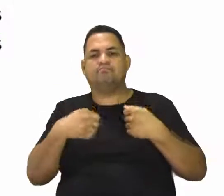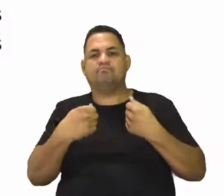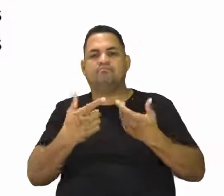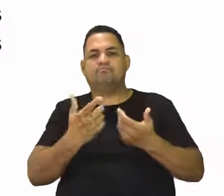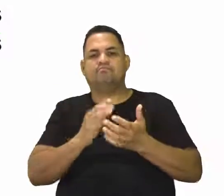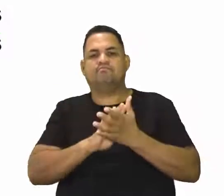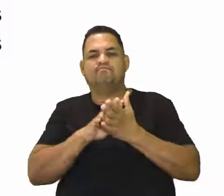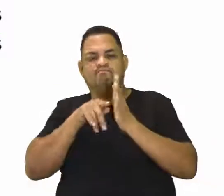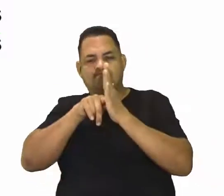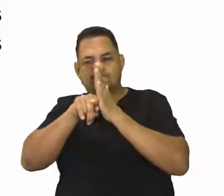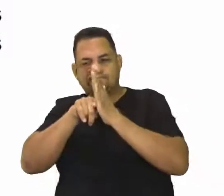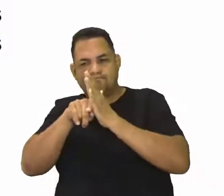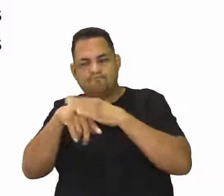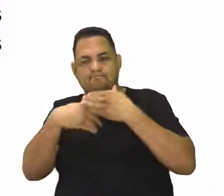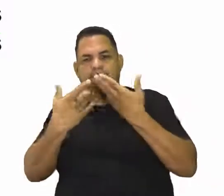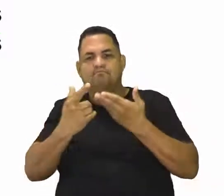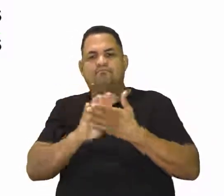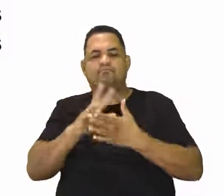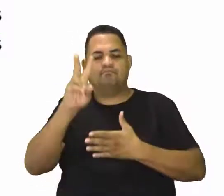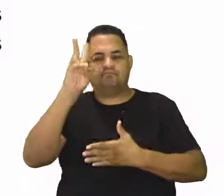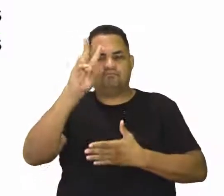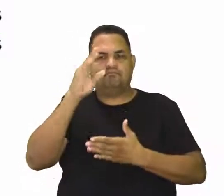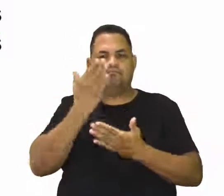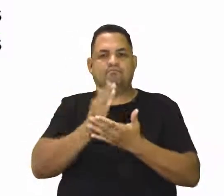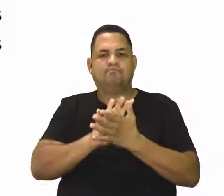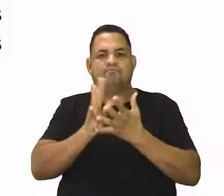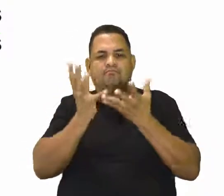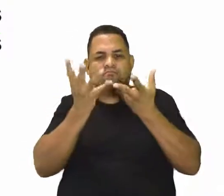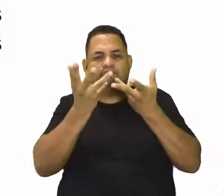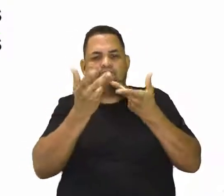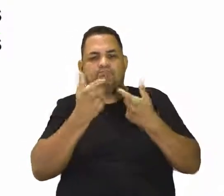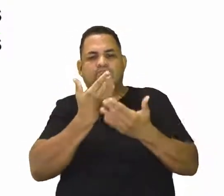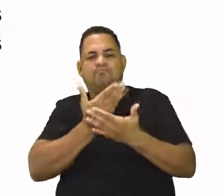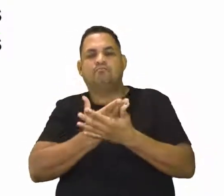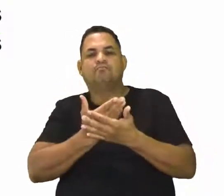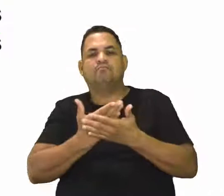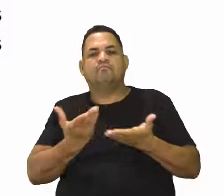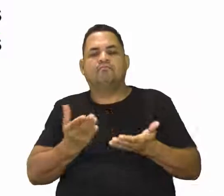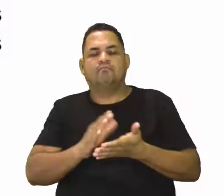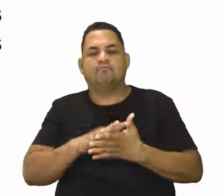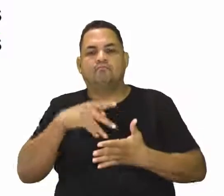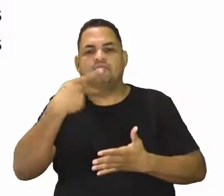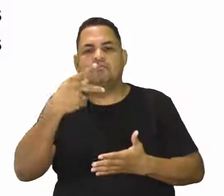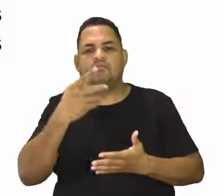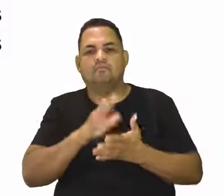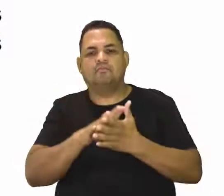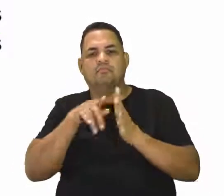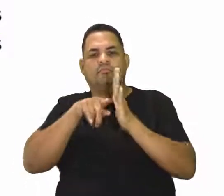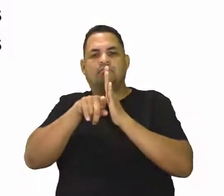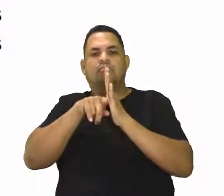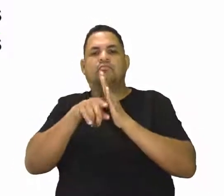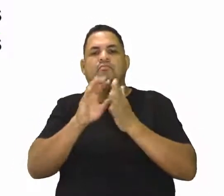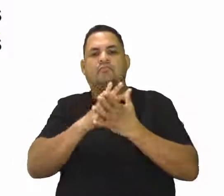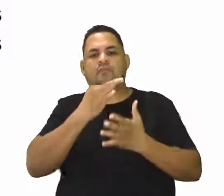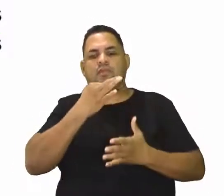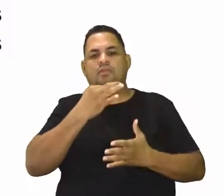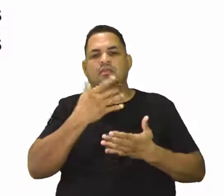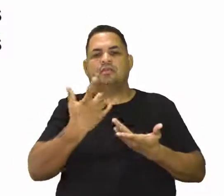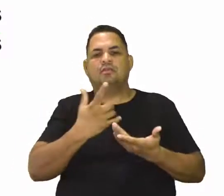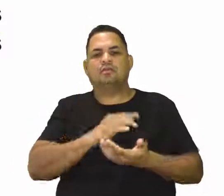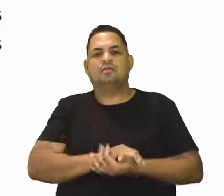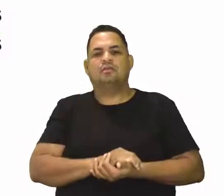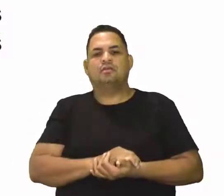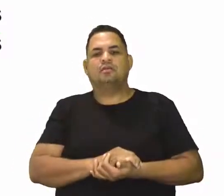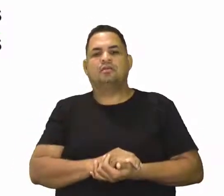essa análise vocês lembram que na nossa habilidade dessa aula fala assim analisar criticamente não